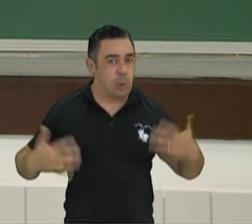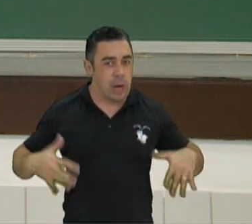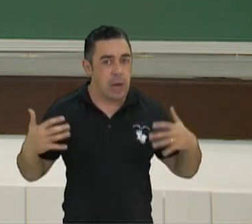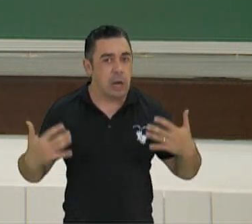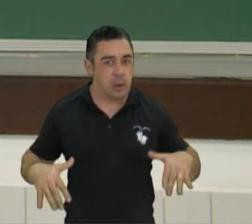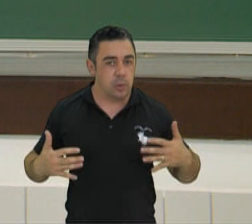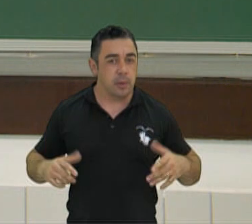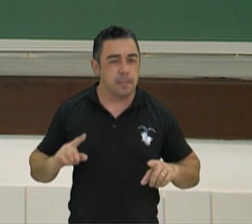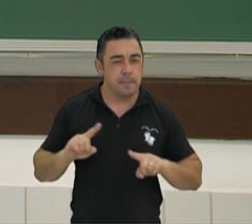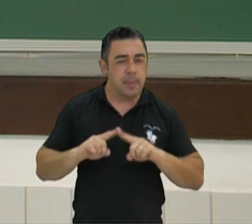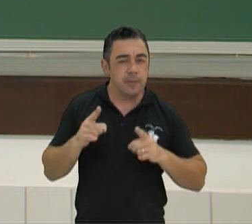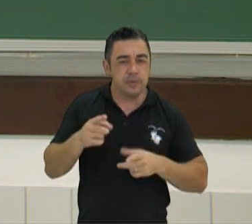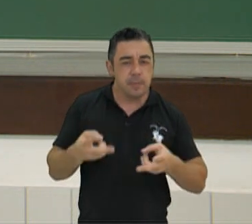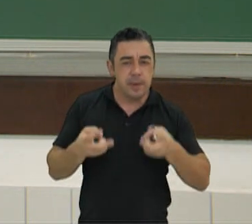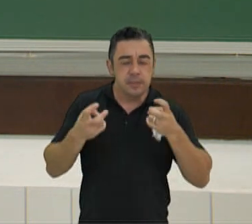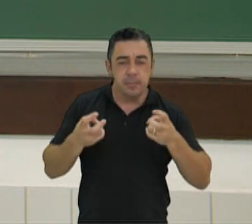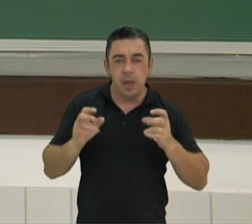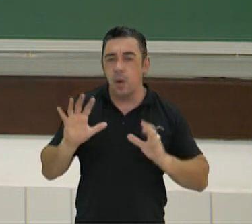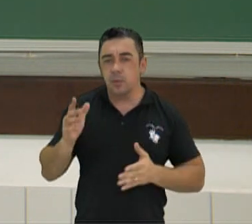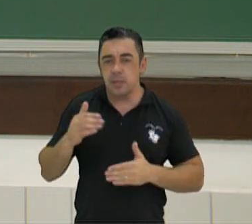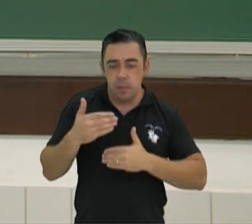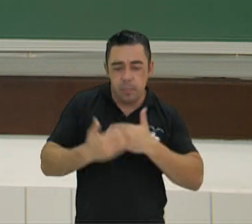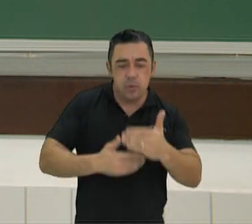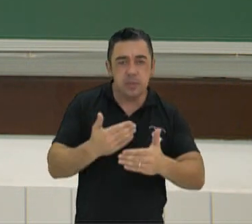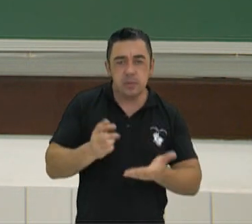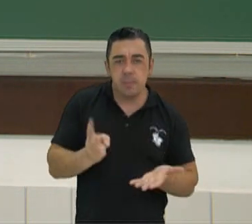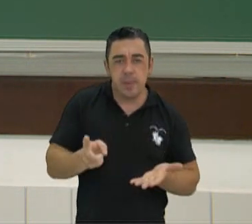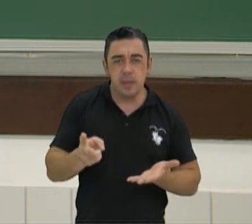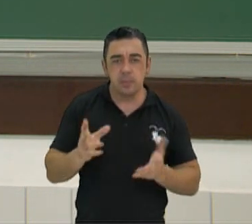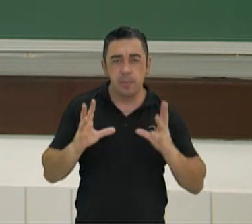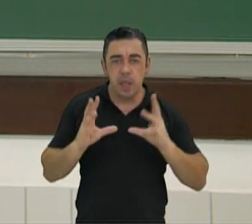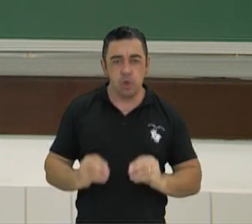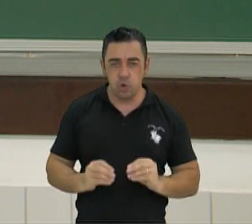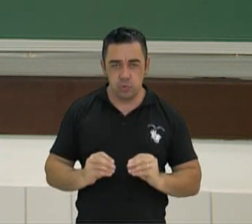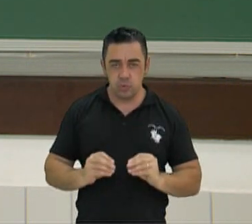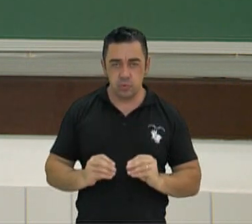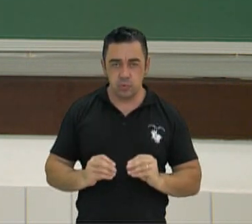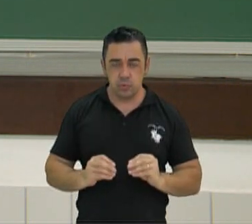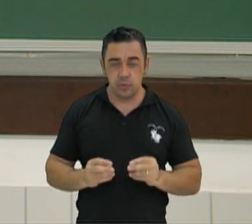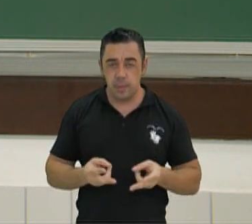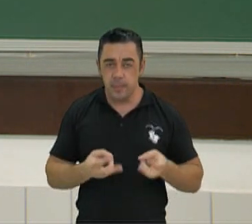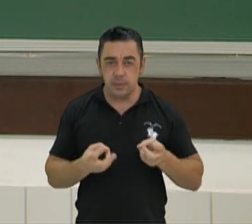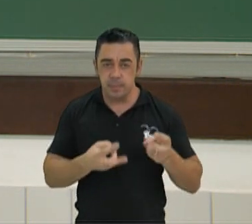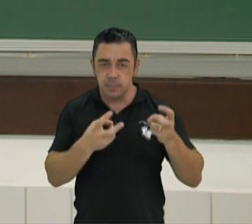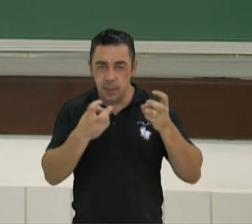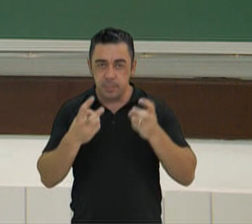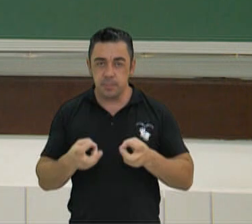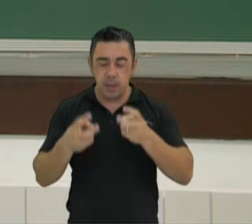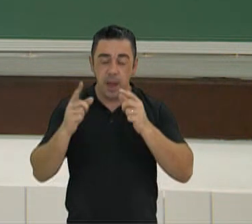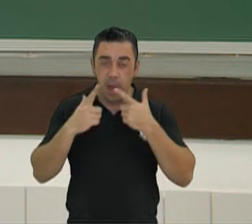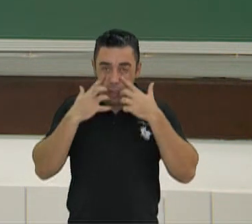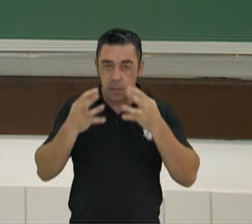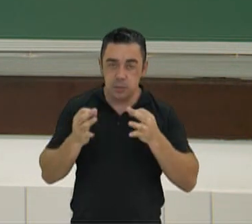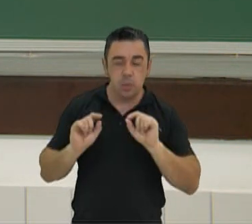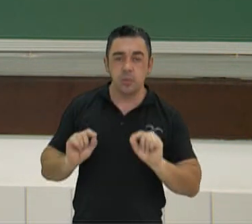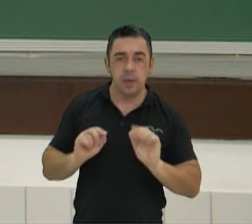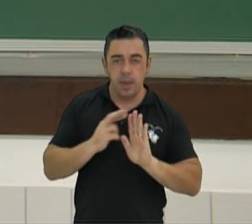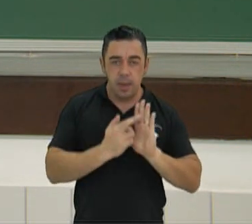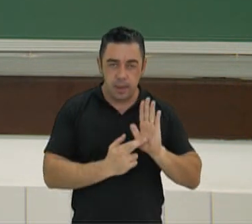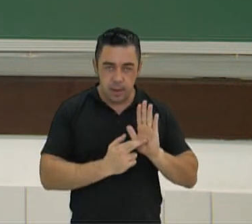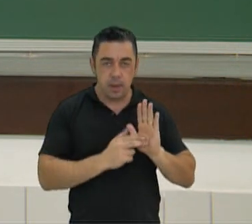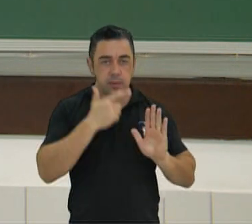coisa, mas se você prestar atenção, o processo é o mesmo para todas. Você só precisa estar atento à regra